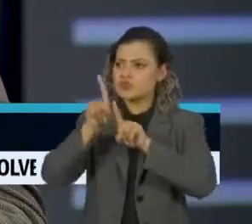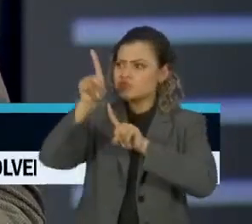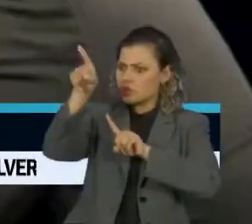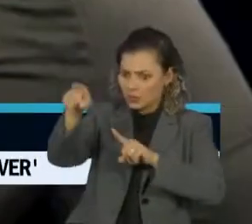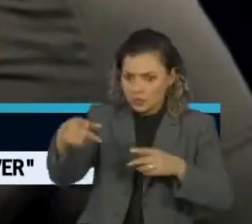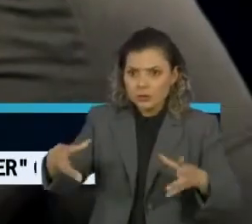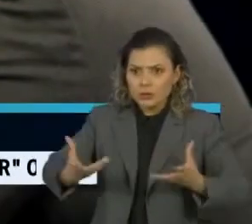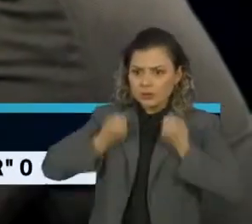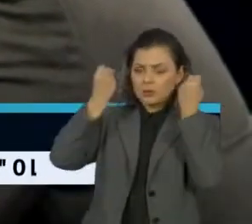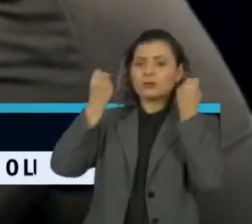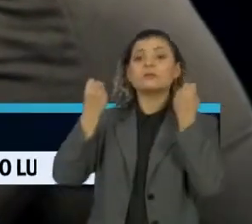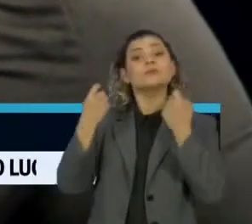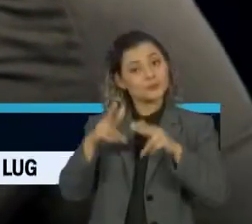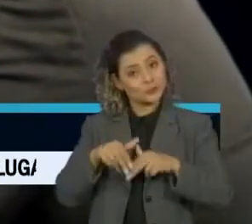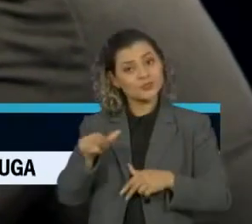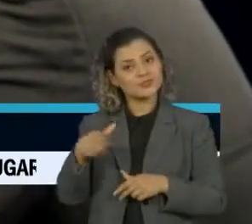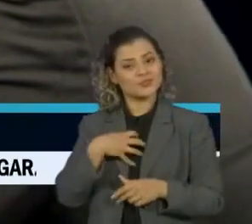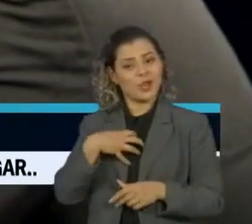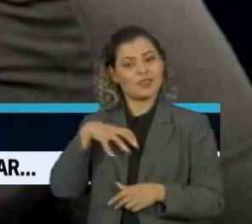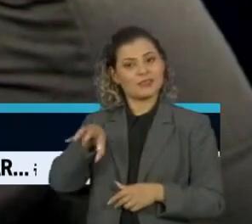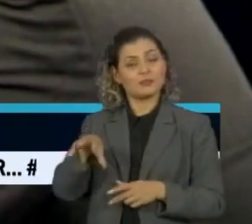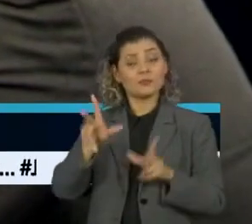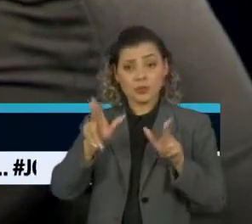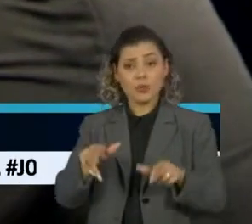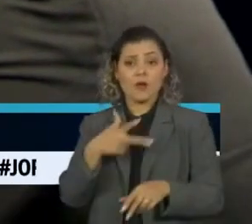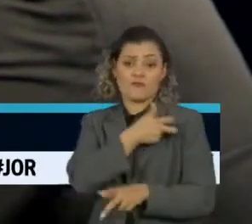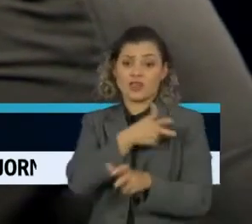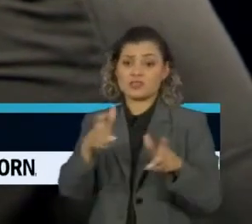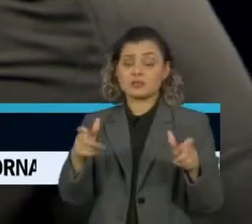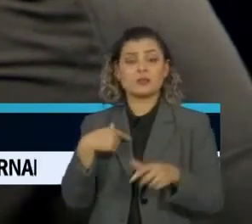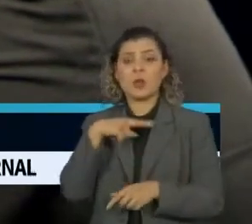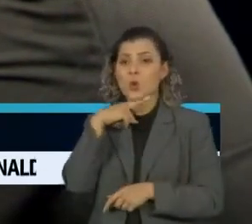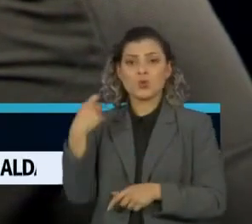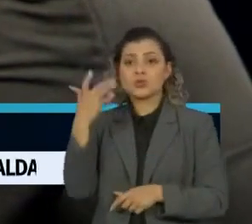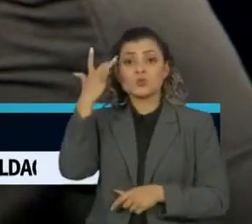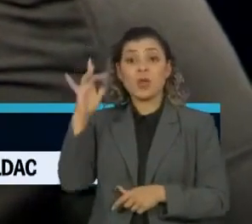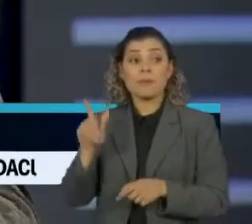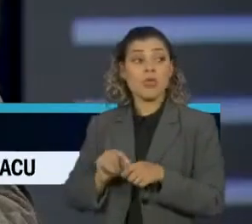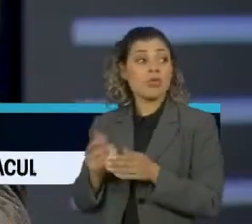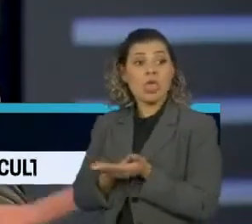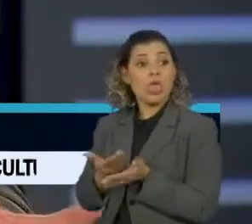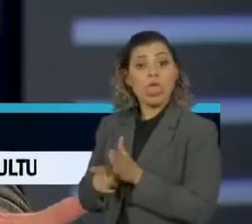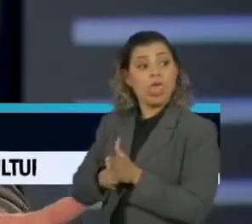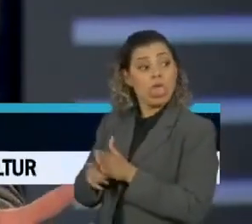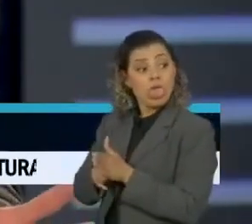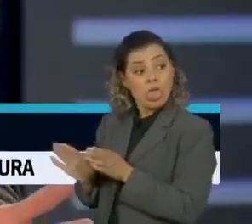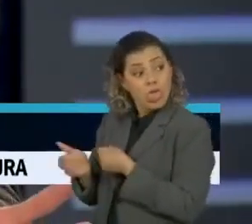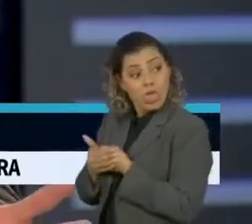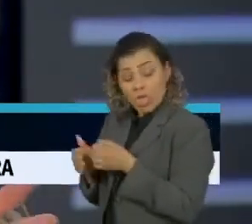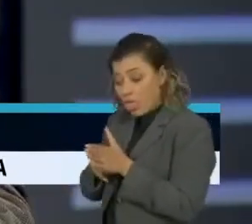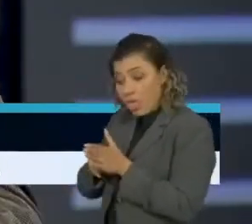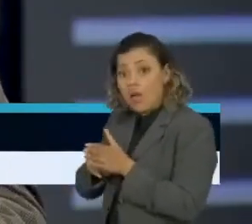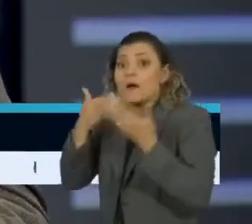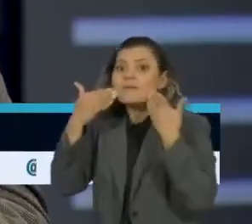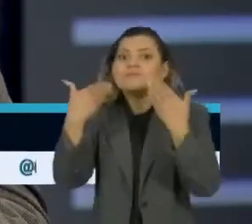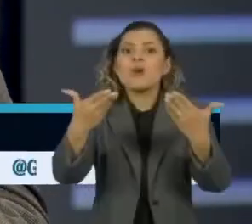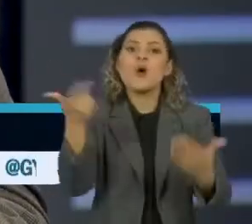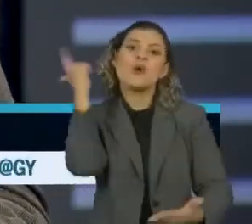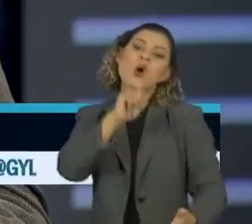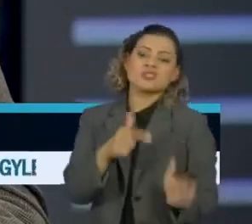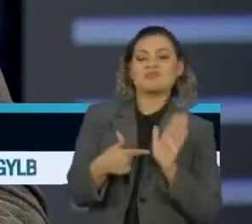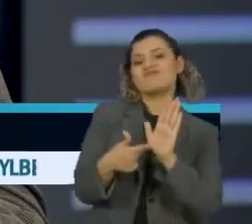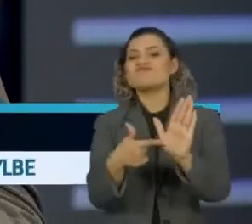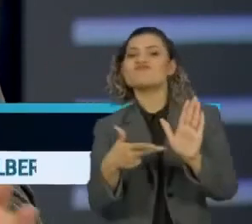relação. Aqui a vacina também, a Rússia, ninguém sabia que ela estava produzindo e estava fazendo. De uma hora para outra ela apareceu com a